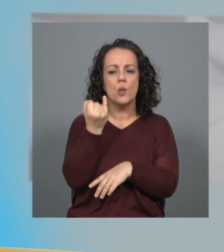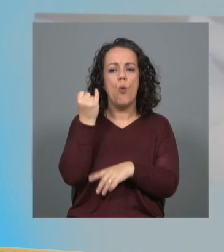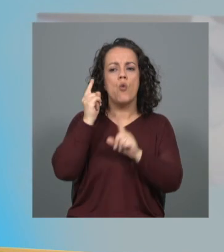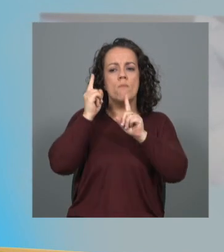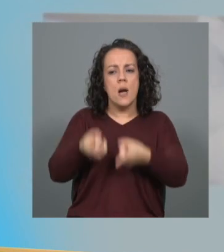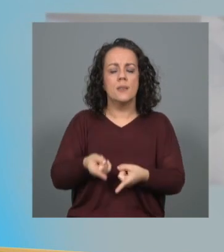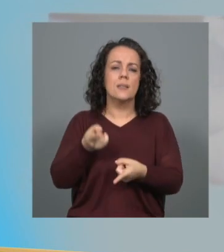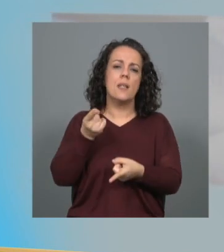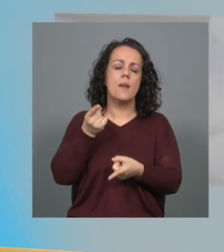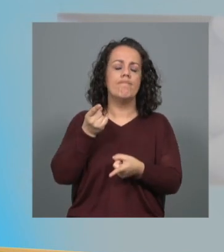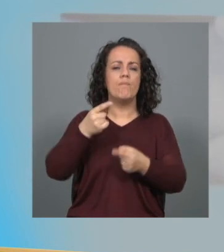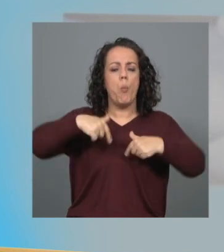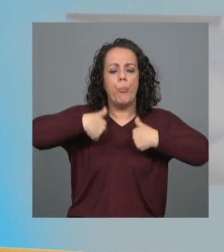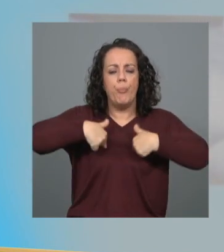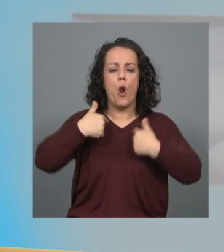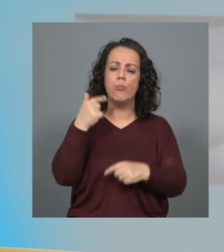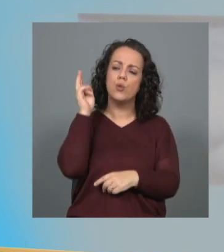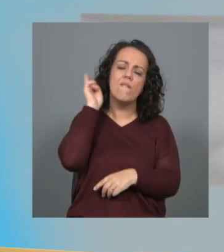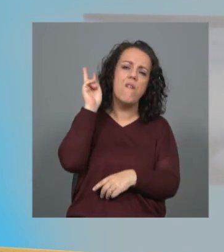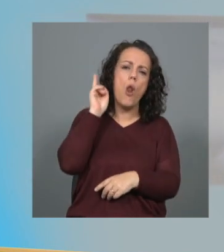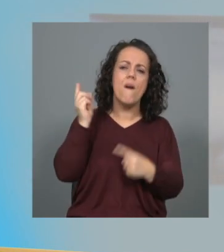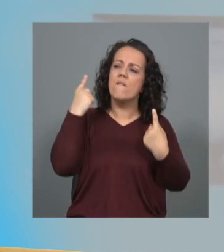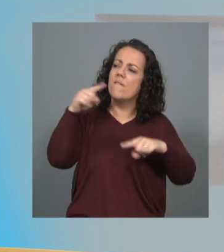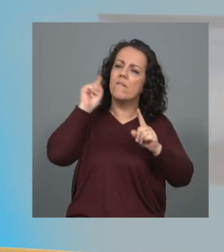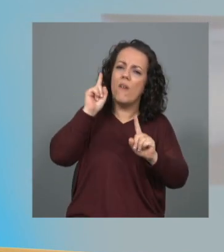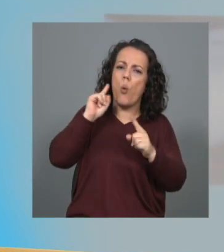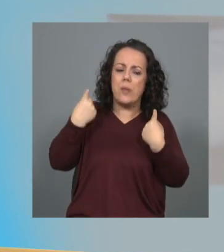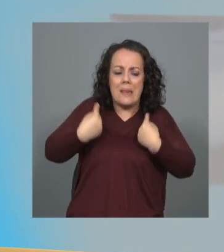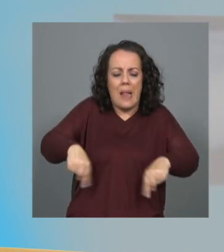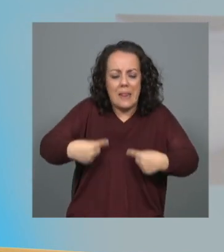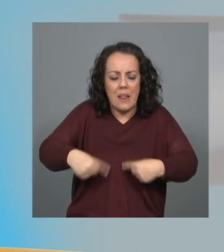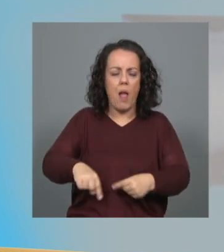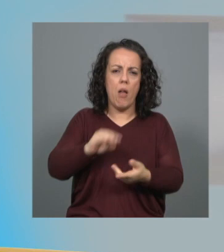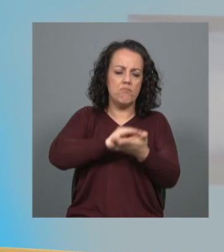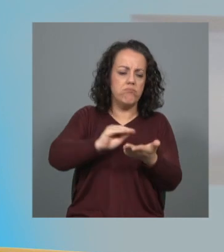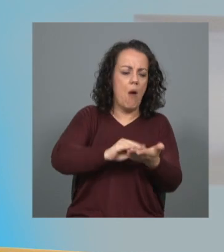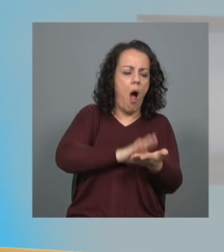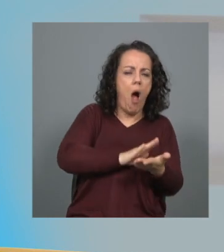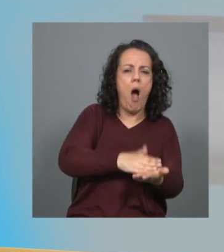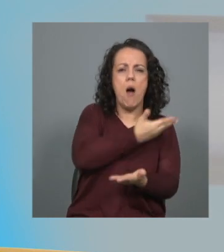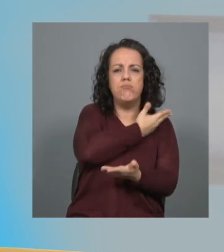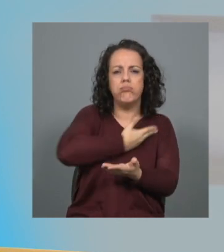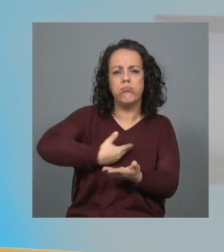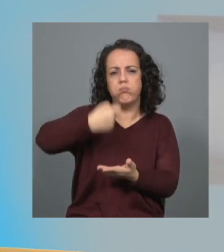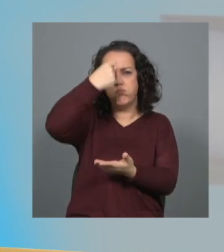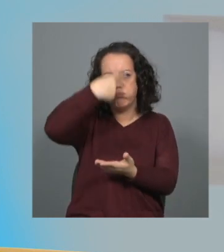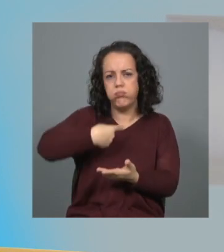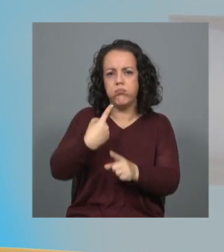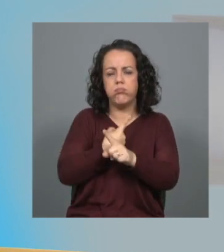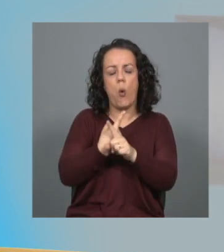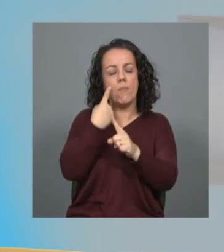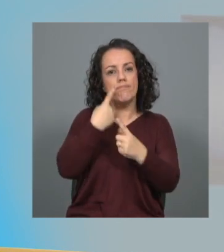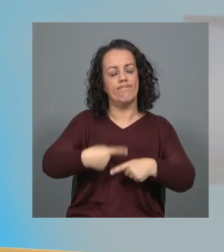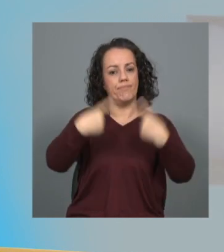o seu património, nomeadamente no que há de escrito e de relatos do passado, percebendo cada vez mais